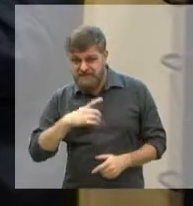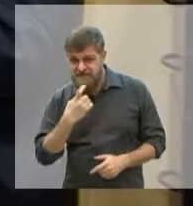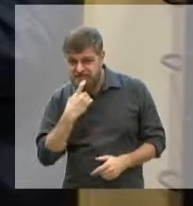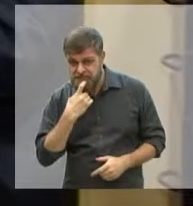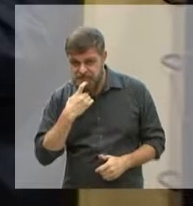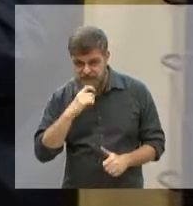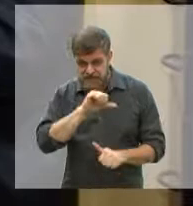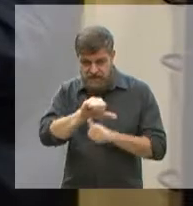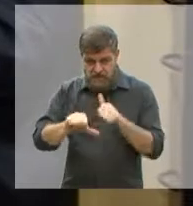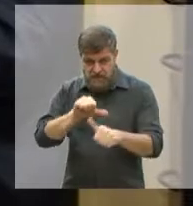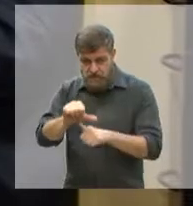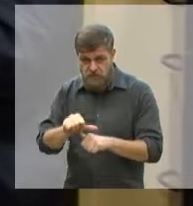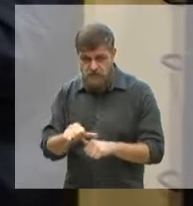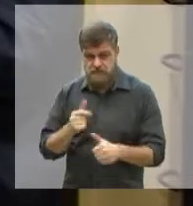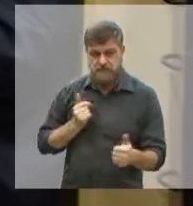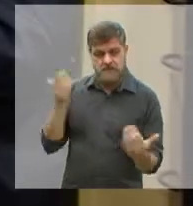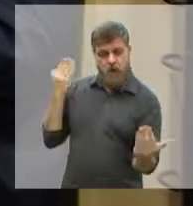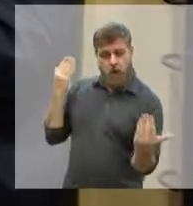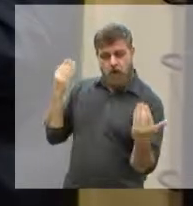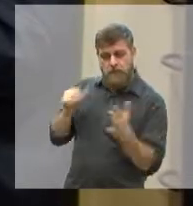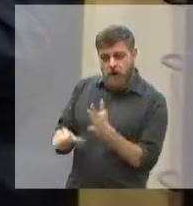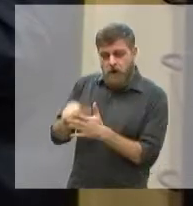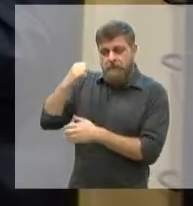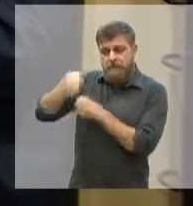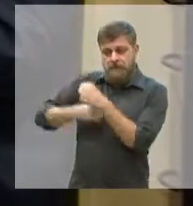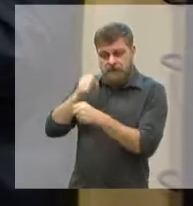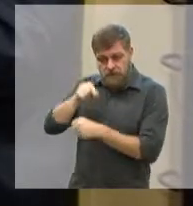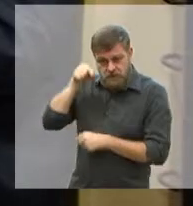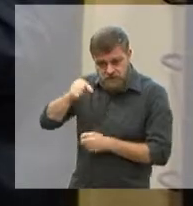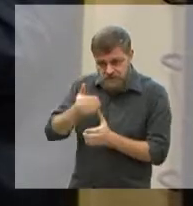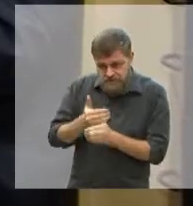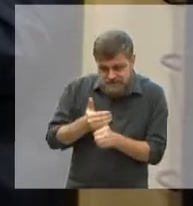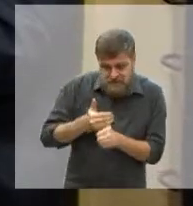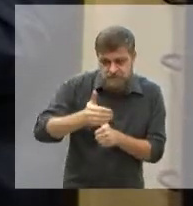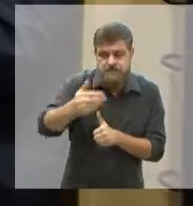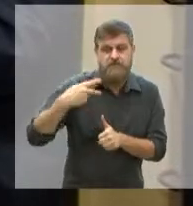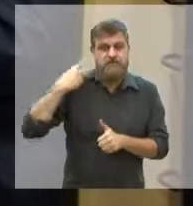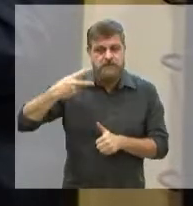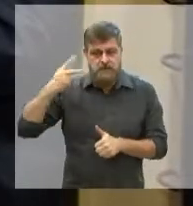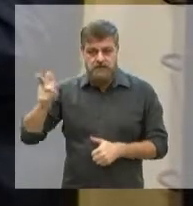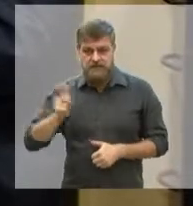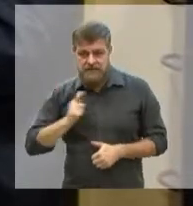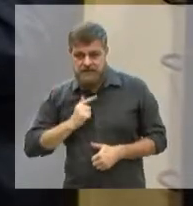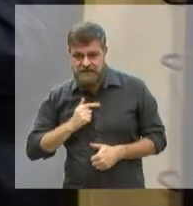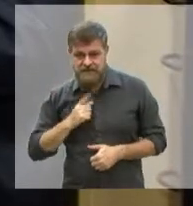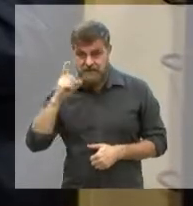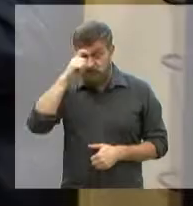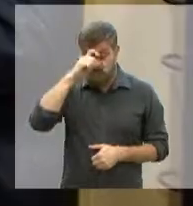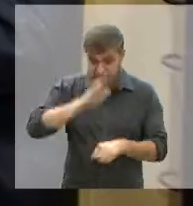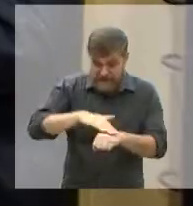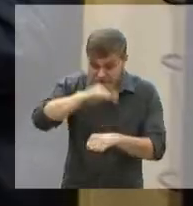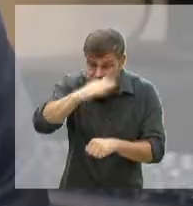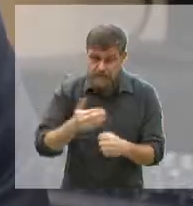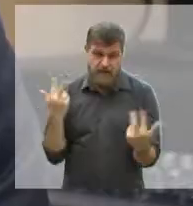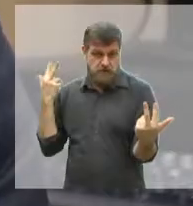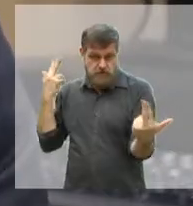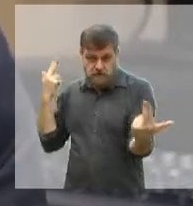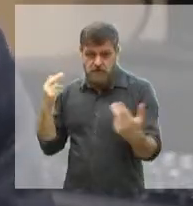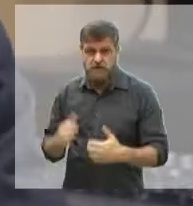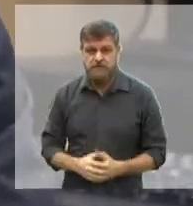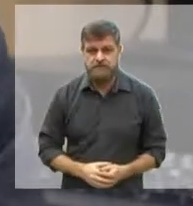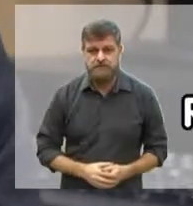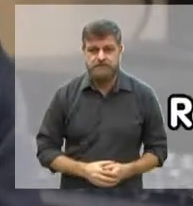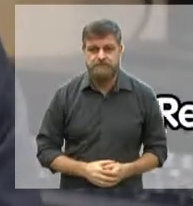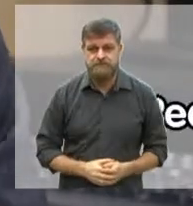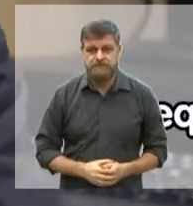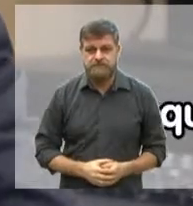mudado? É diferente daquele primeiro ano que o senhor pegou e começou para agora? O senhor tem encontrado mais dificuldade ou não? Olha, é uma